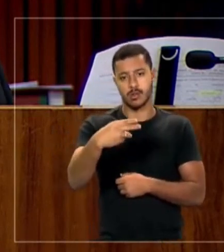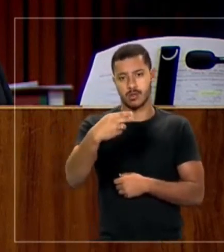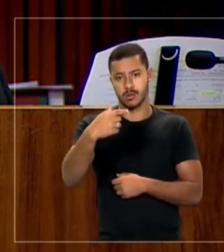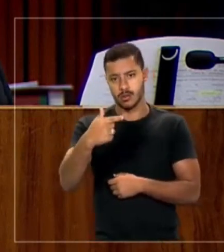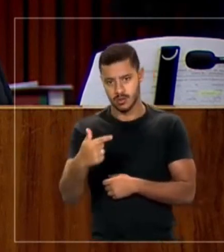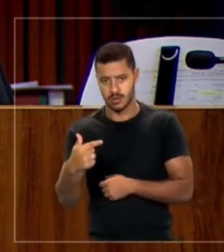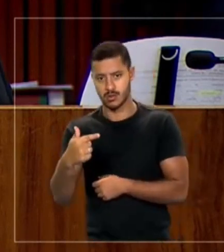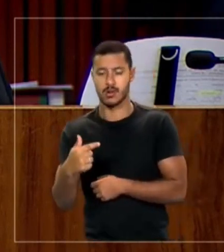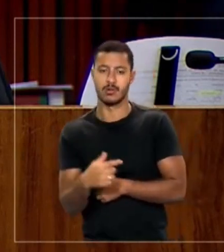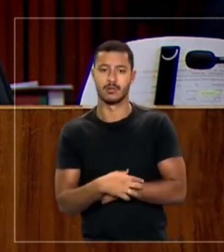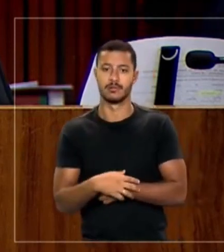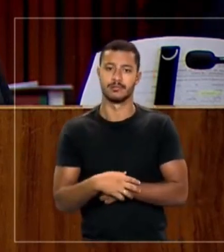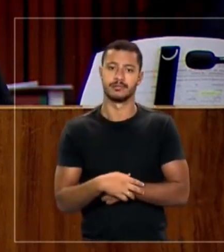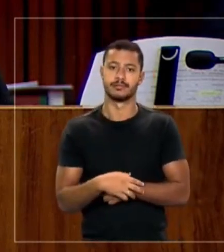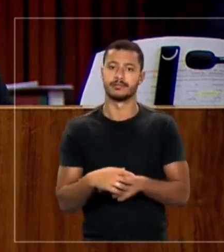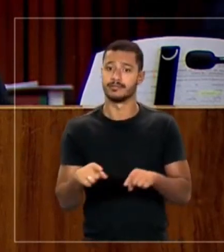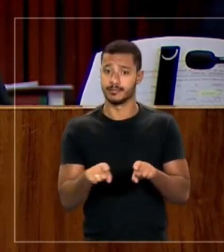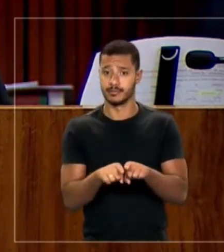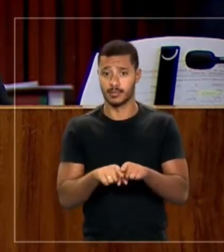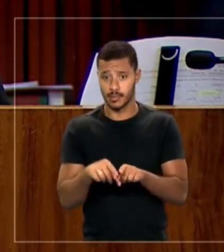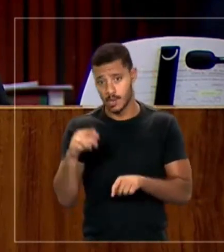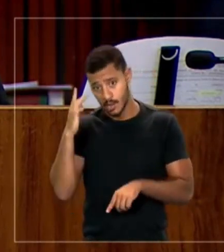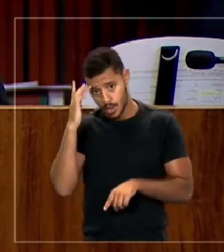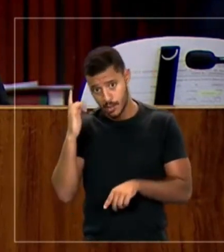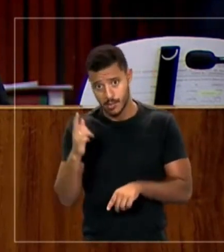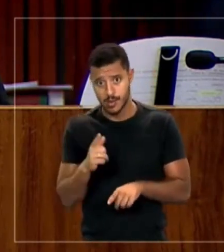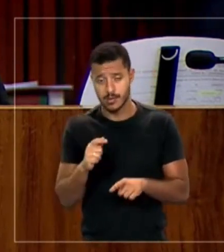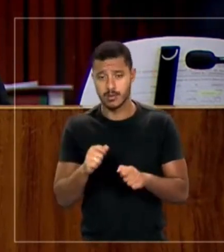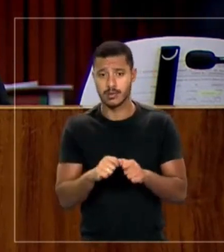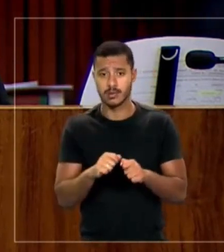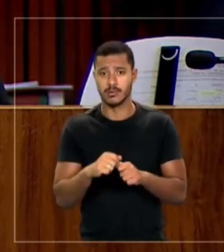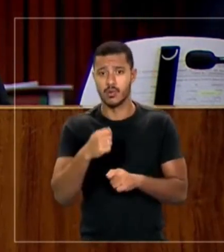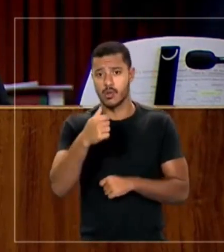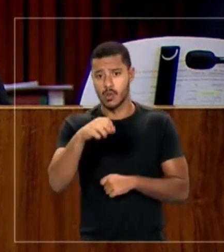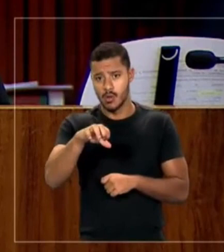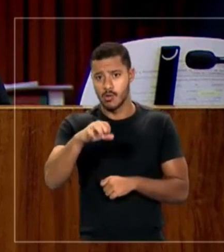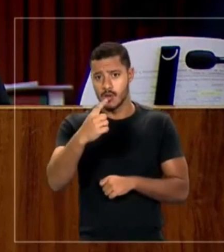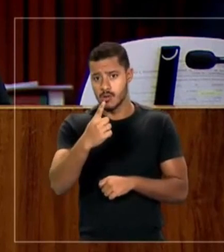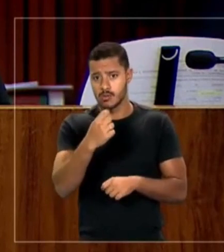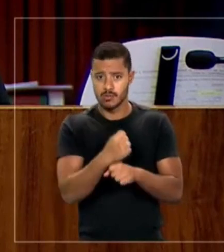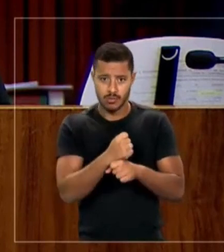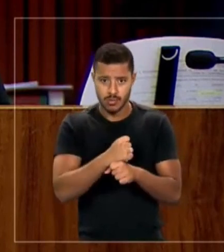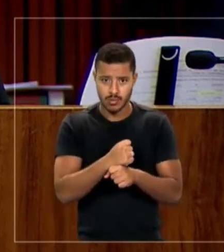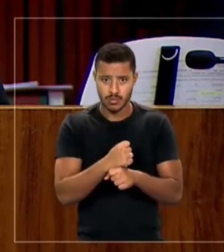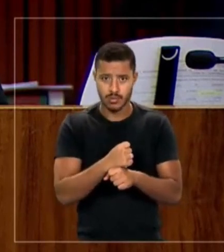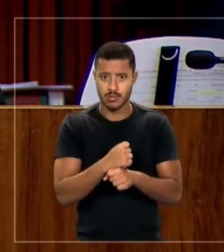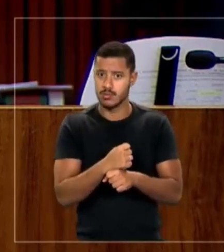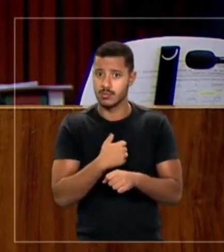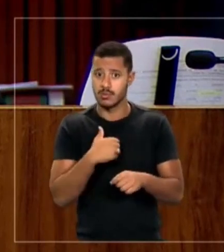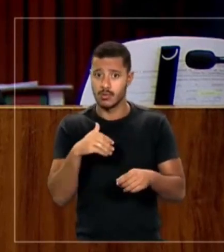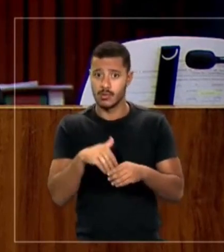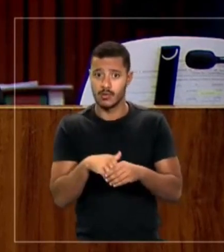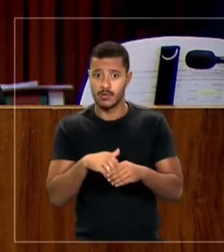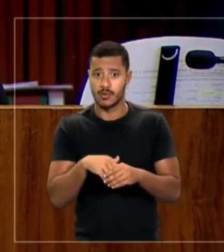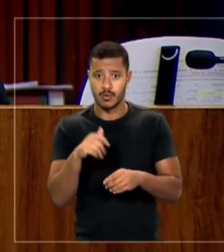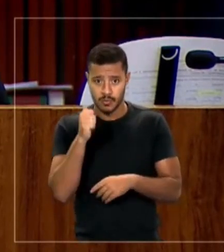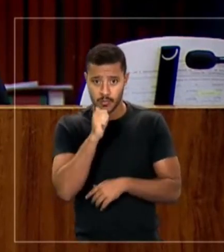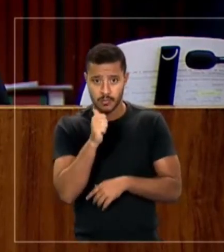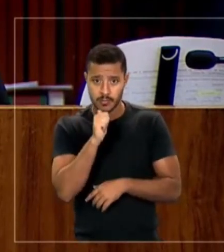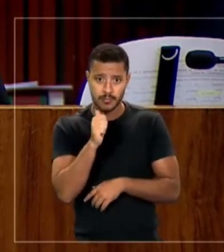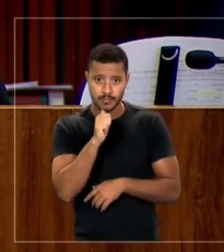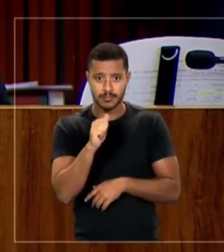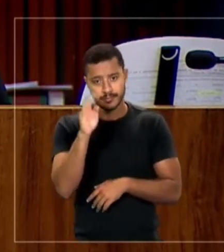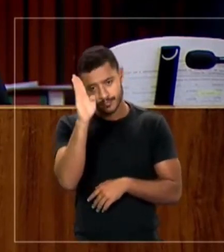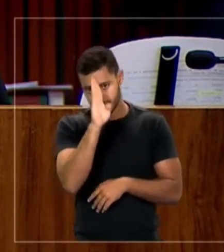1932. E, da mesma forma, amanhã completaremos 91 anos da introdução e permissão do voto feminino